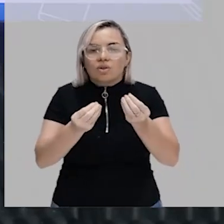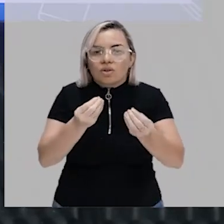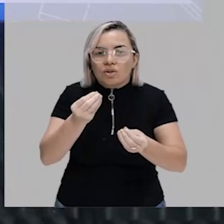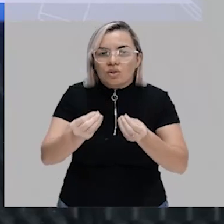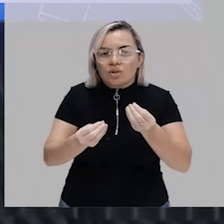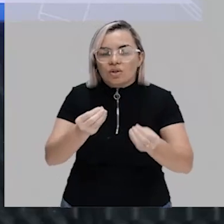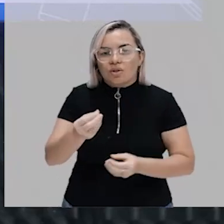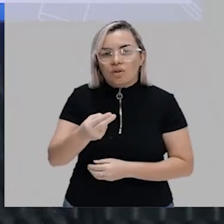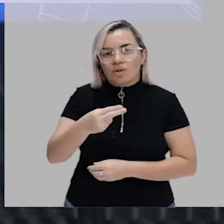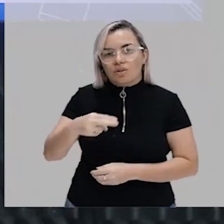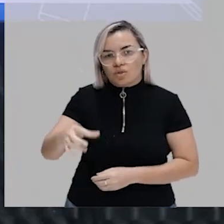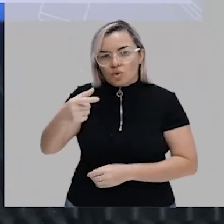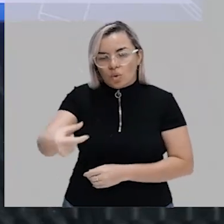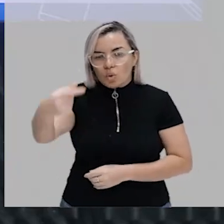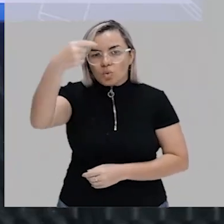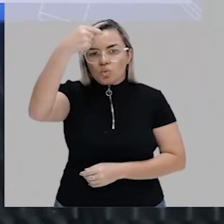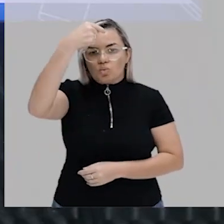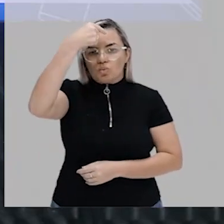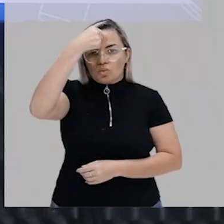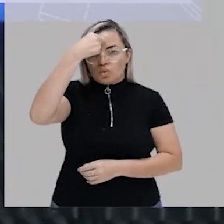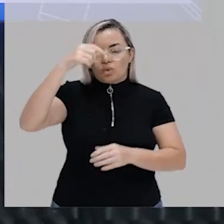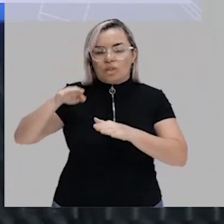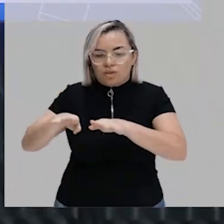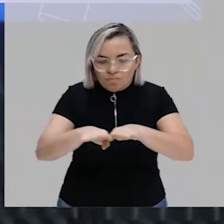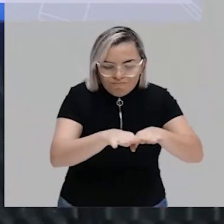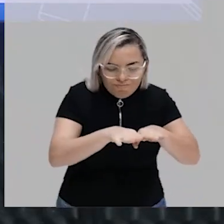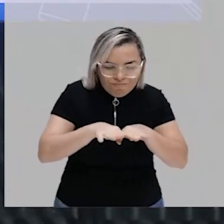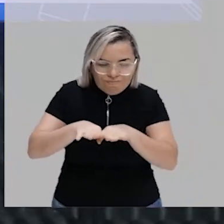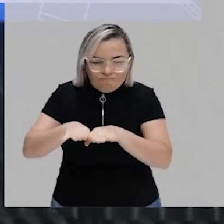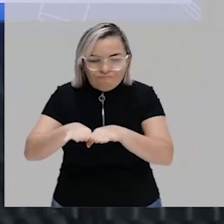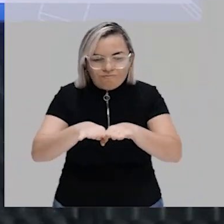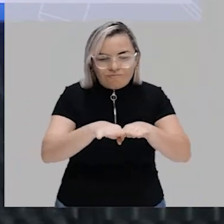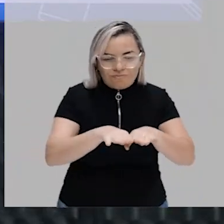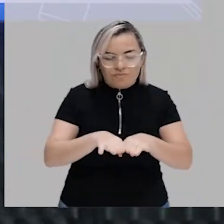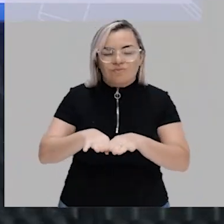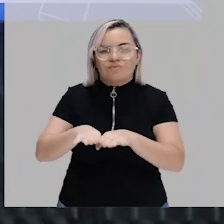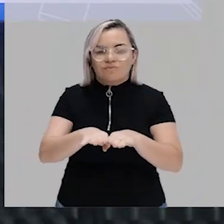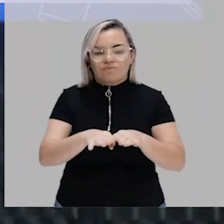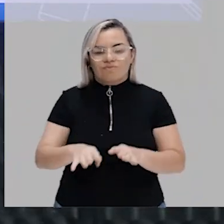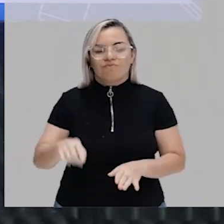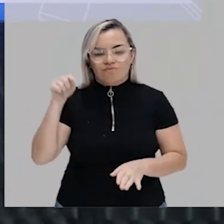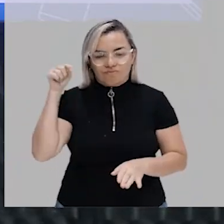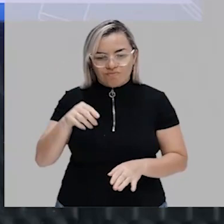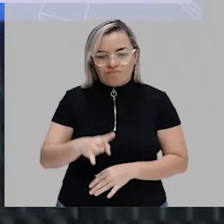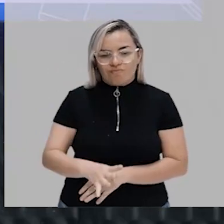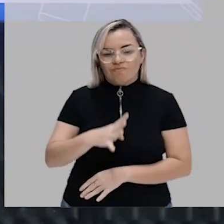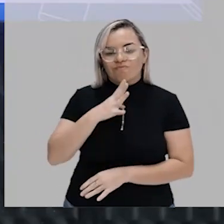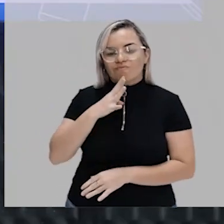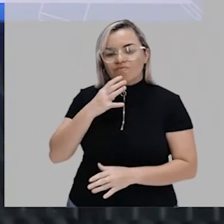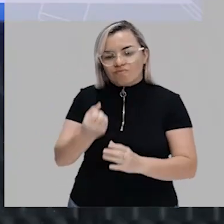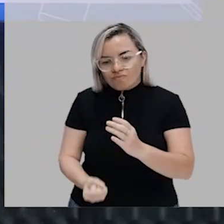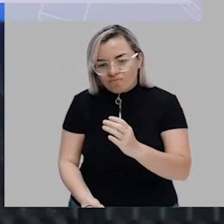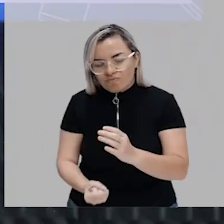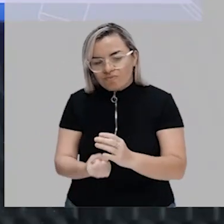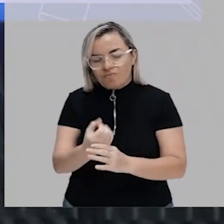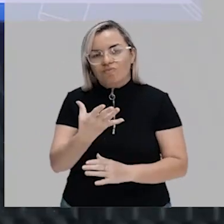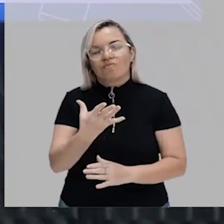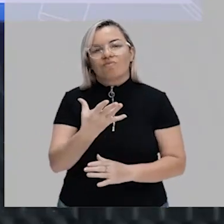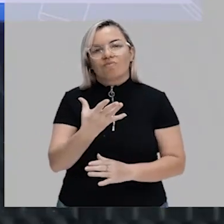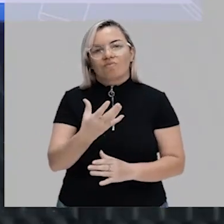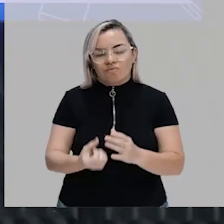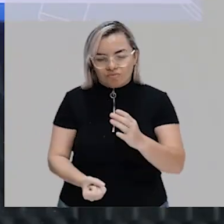que chamamos de senso comum. Senso comum é o conhecimento que é originado, que